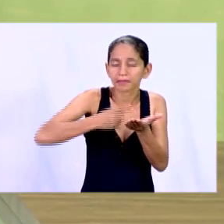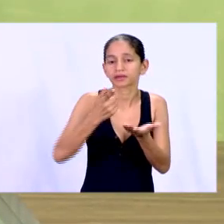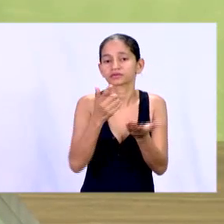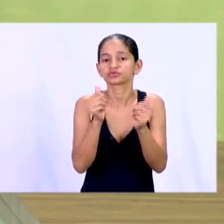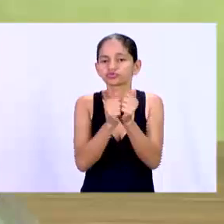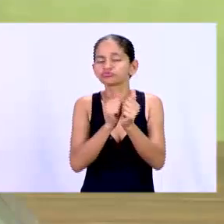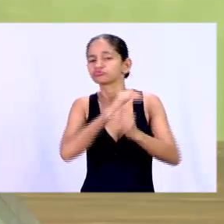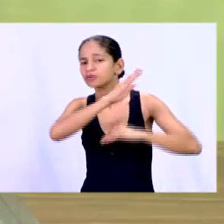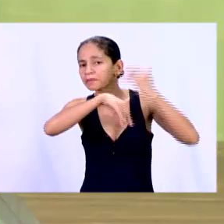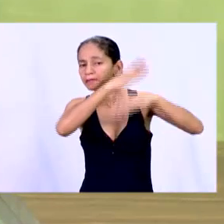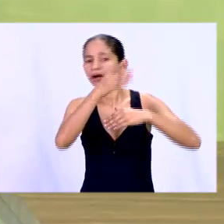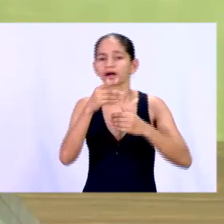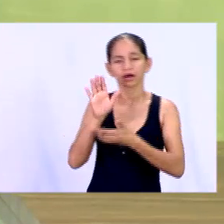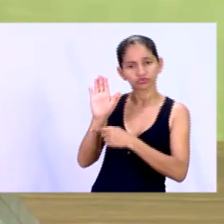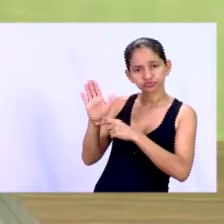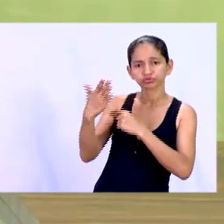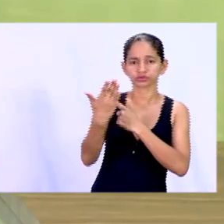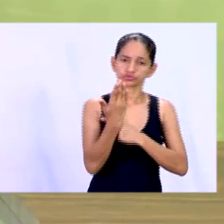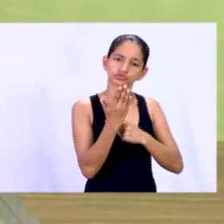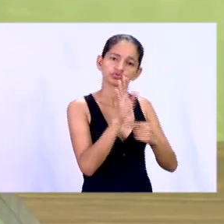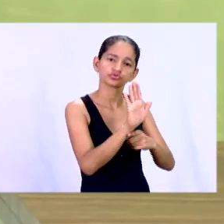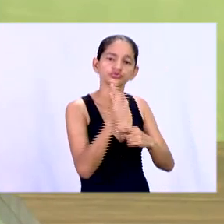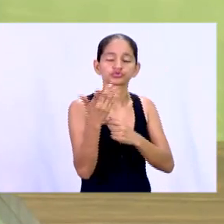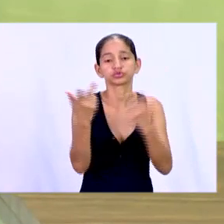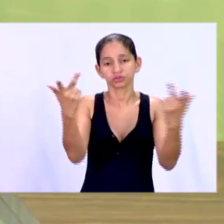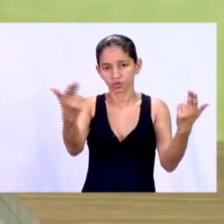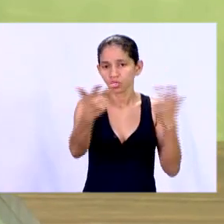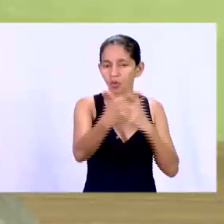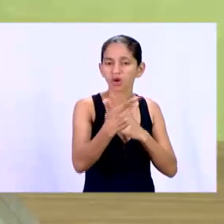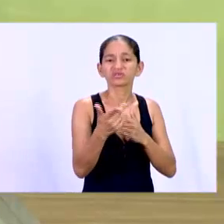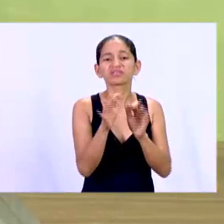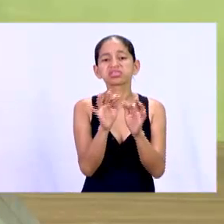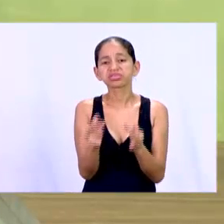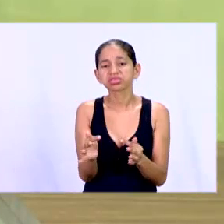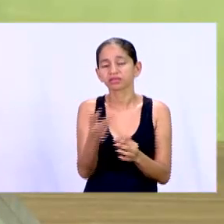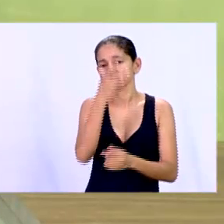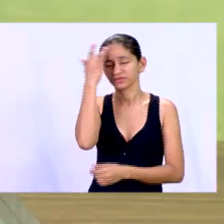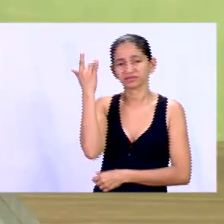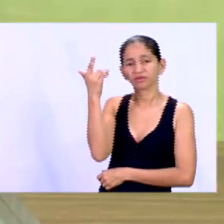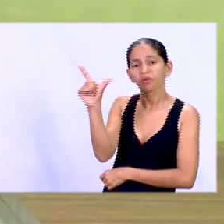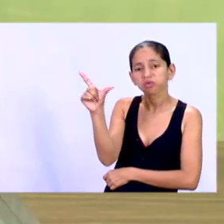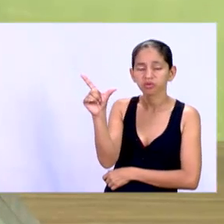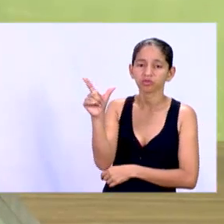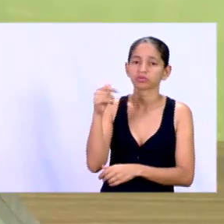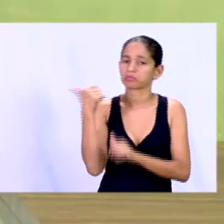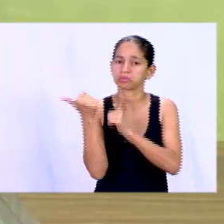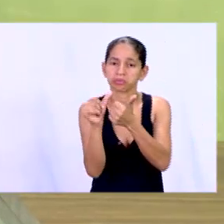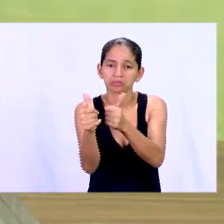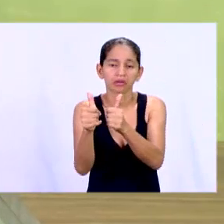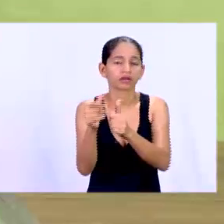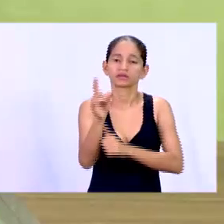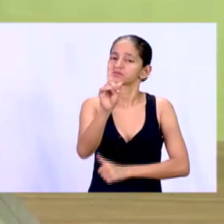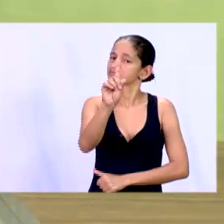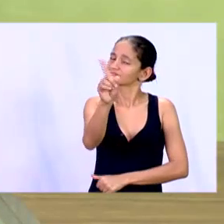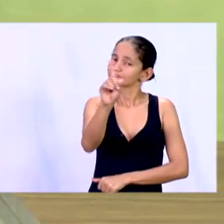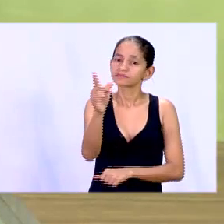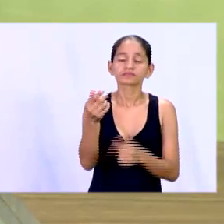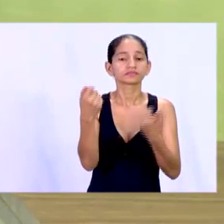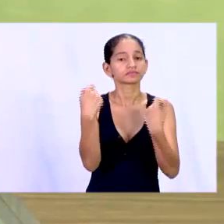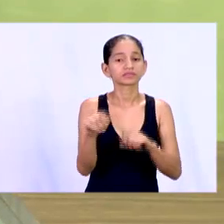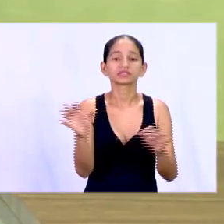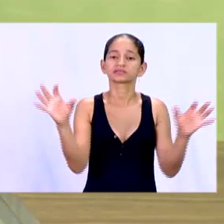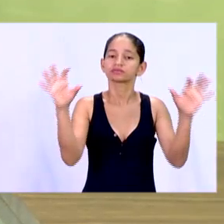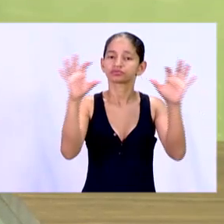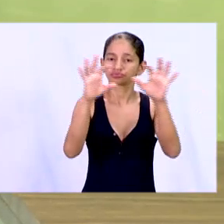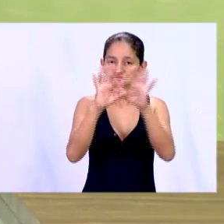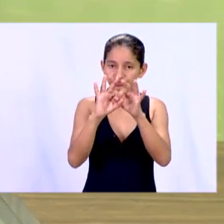cresçamos, fazer com que o outro seja também um outro na minha vida, e não simplesmente mais um outro que é meu concorrente, que é aquele